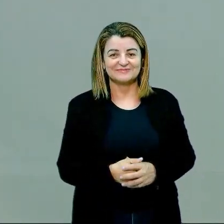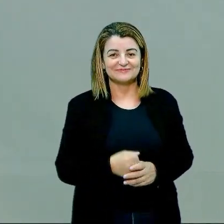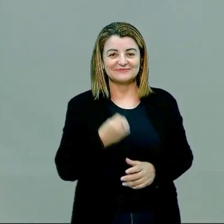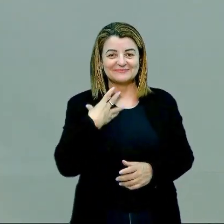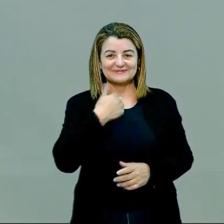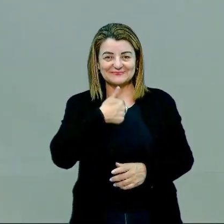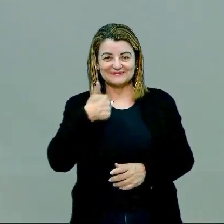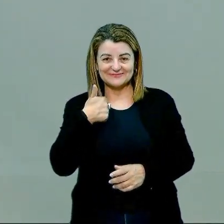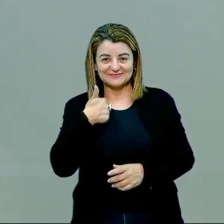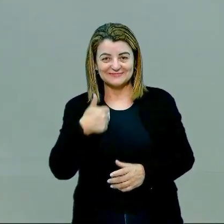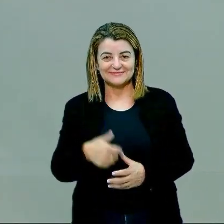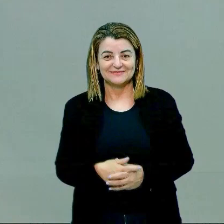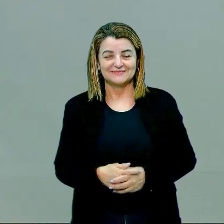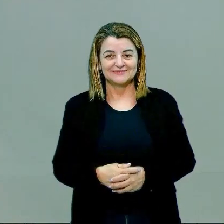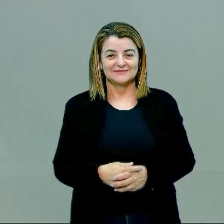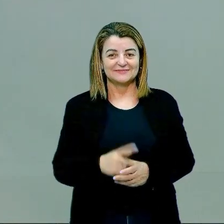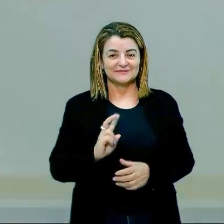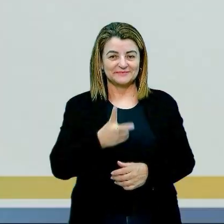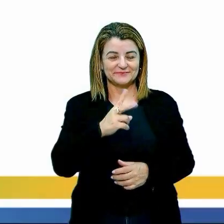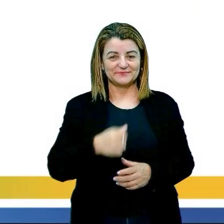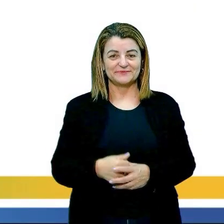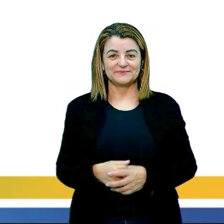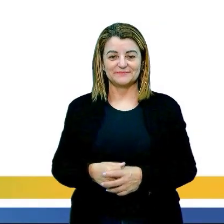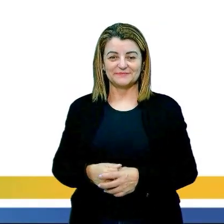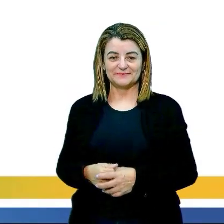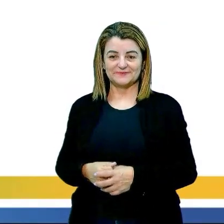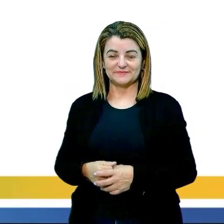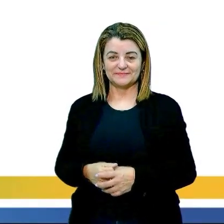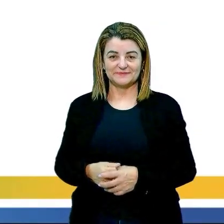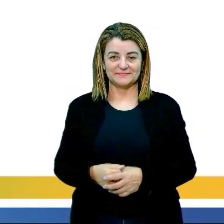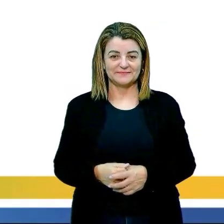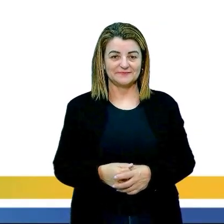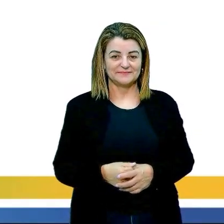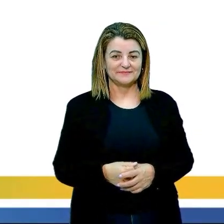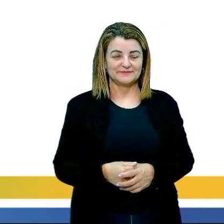Tá tudo bem para vocês? Vamos continuar.